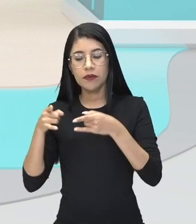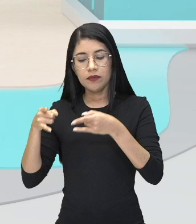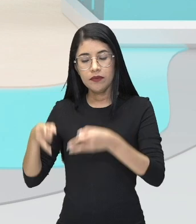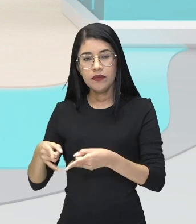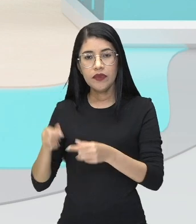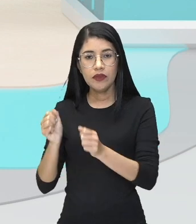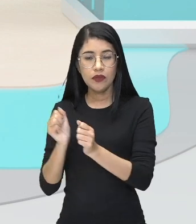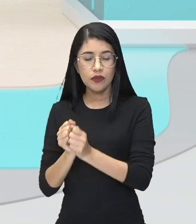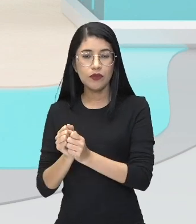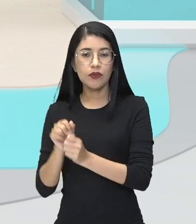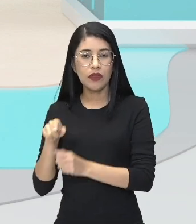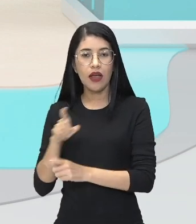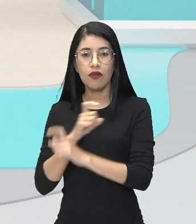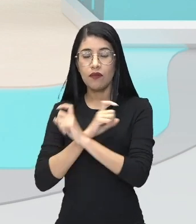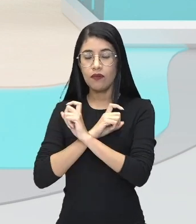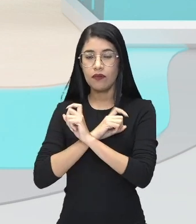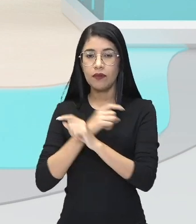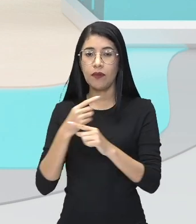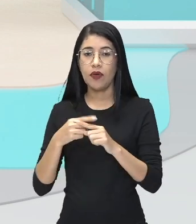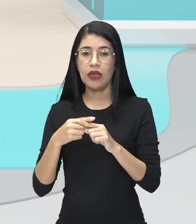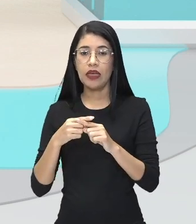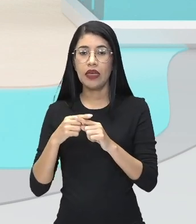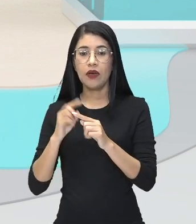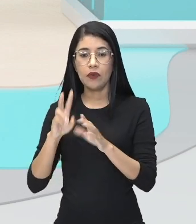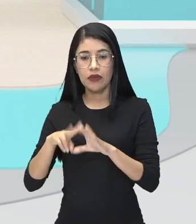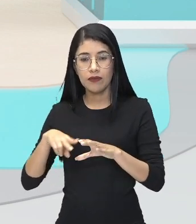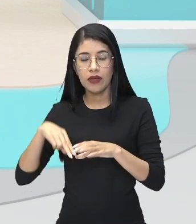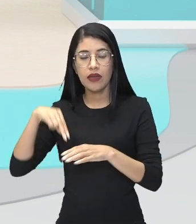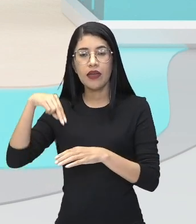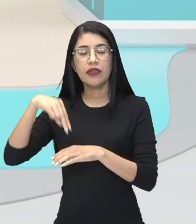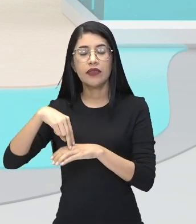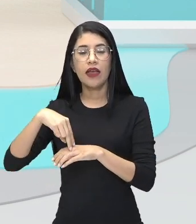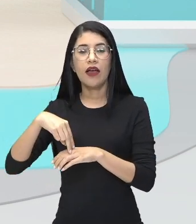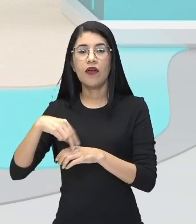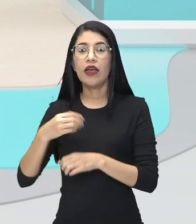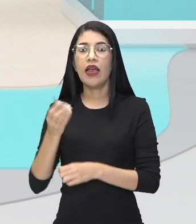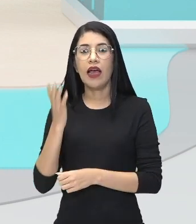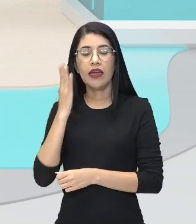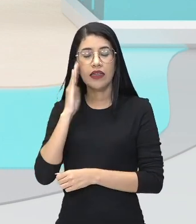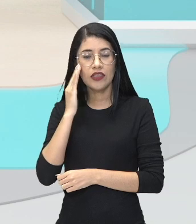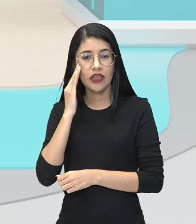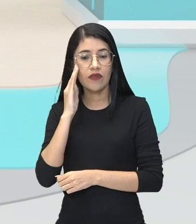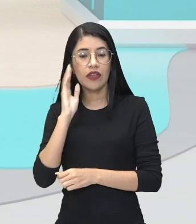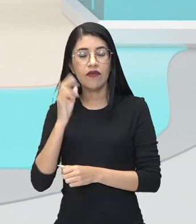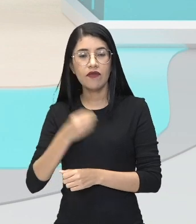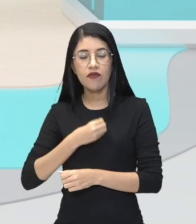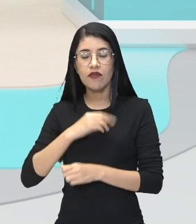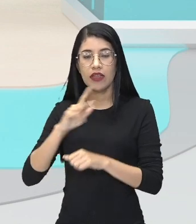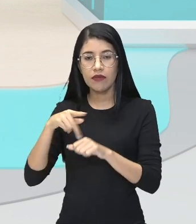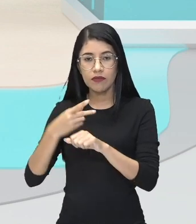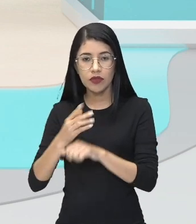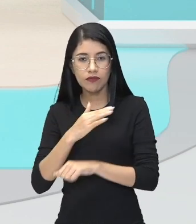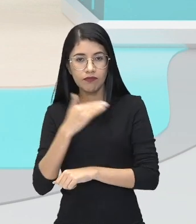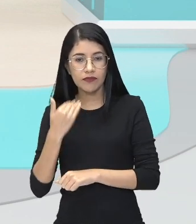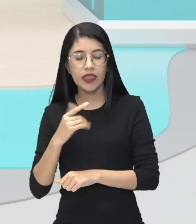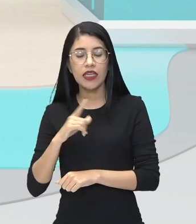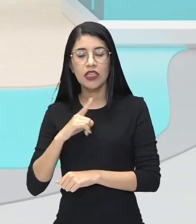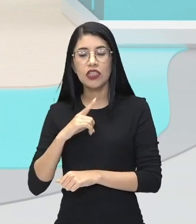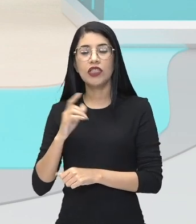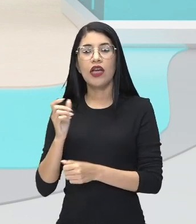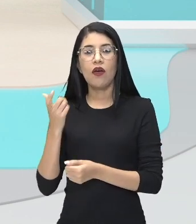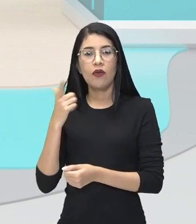com o faraó. Porque quando ele ressuscitava, ele acreditava numa vida pós-morte, ele teria sua riqueza, os